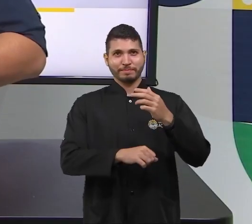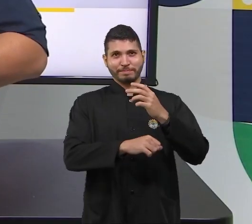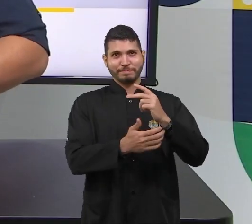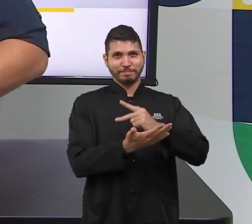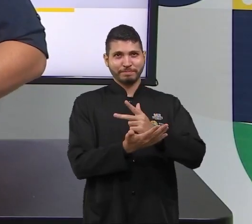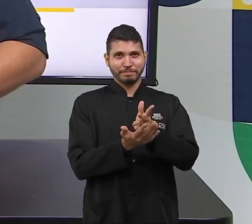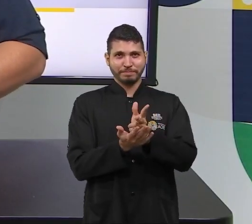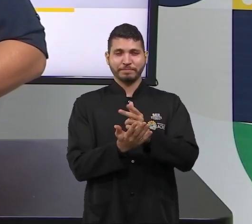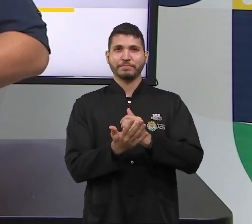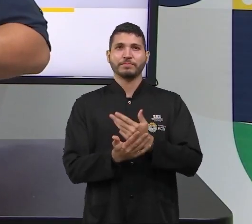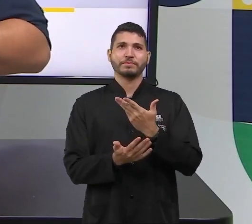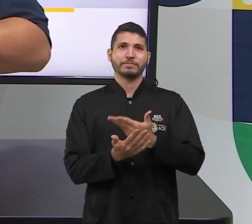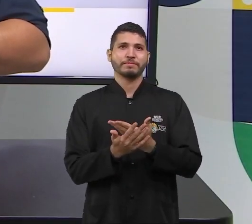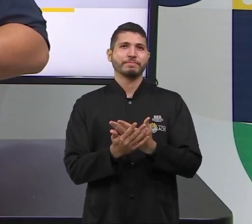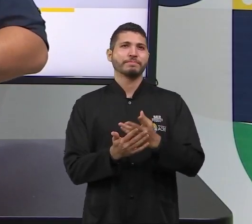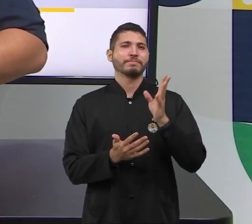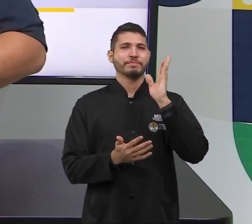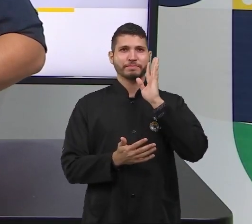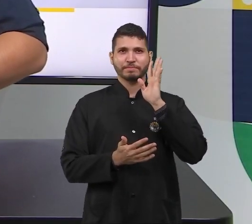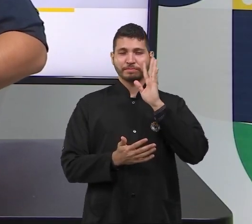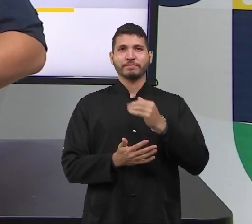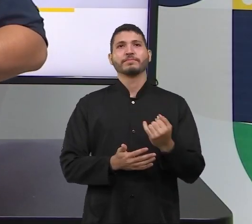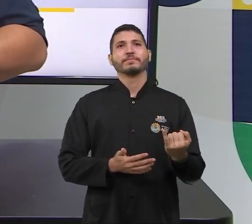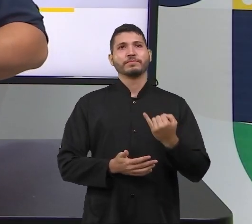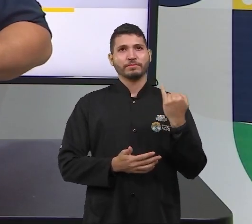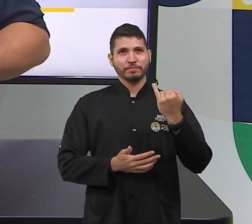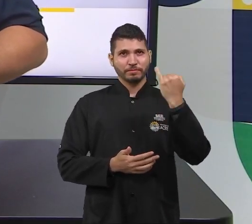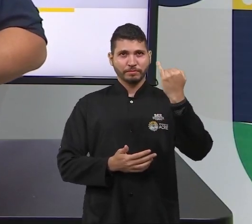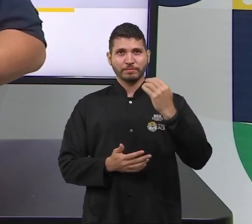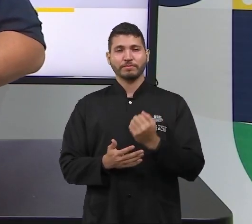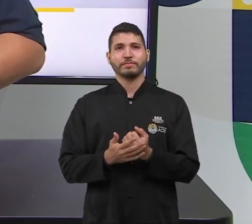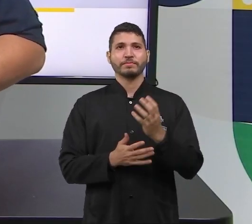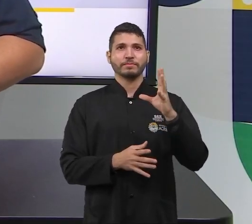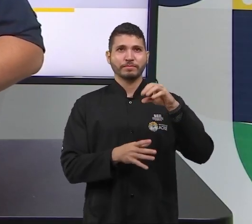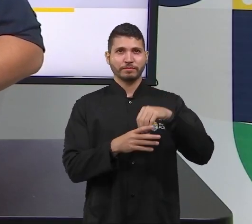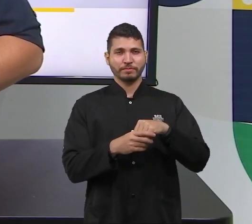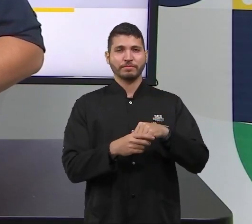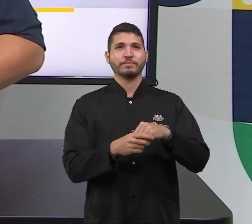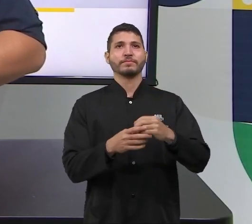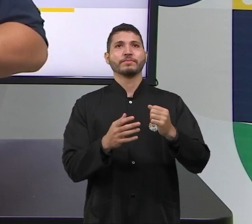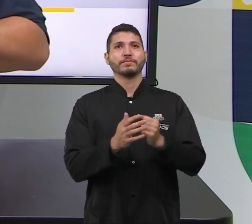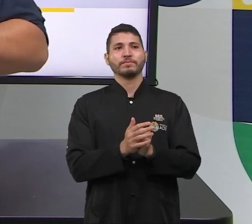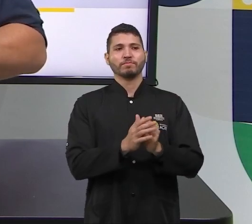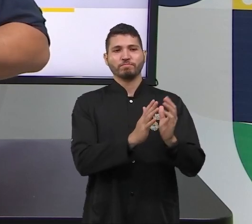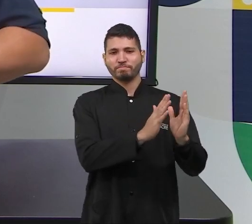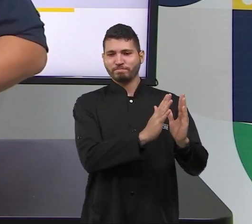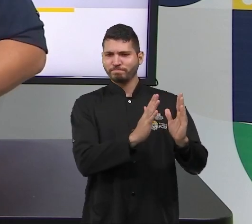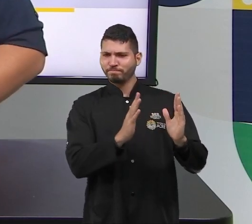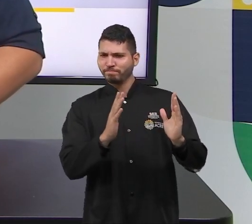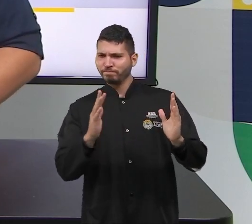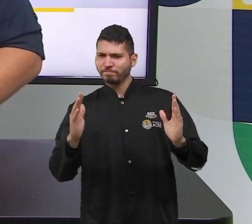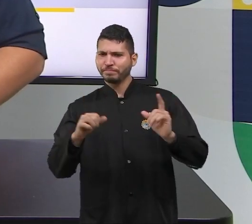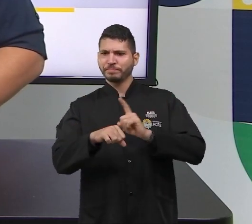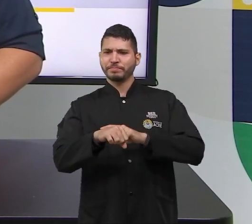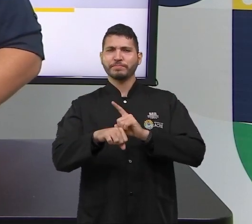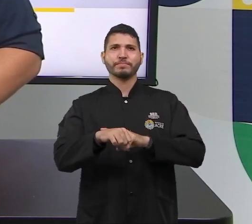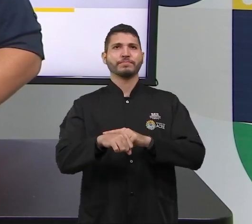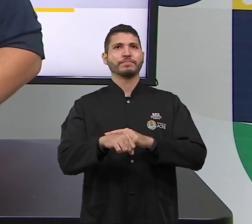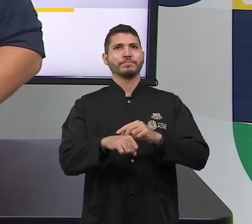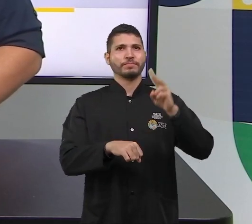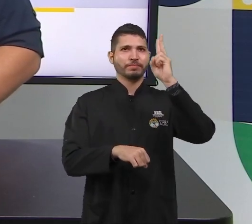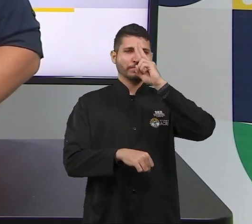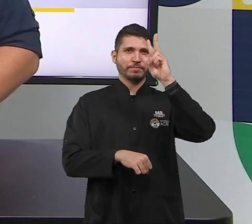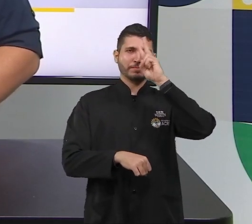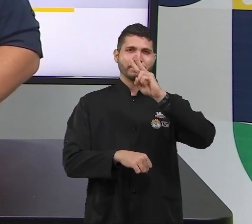aula super interessante, importante dentro do período da História Moderna, aqui da nossa formação geral